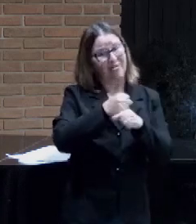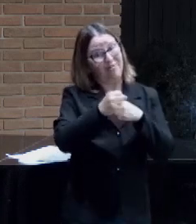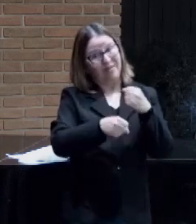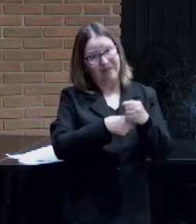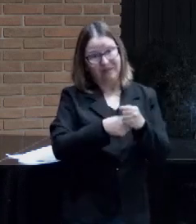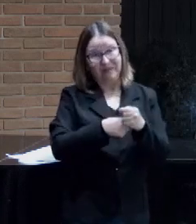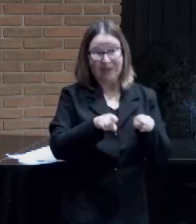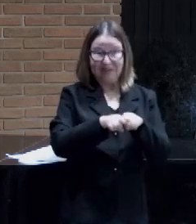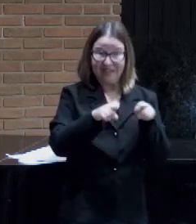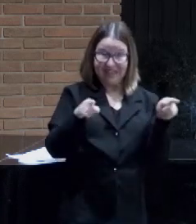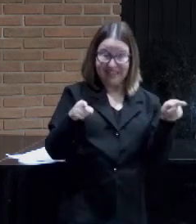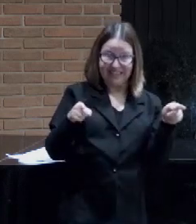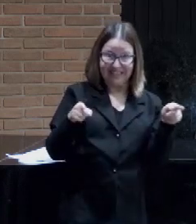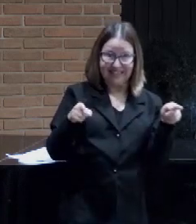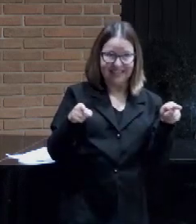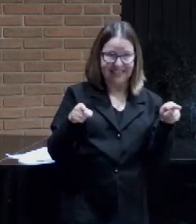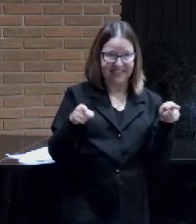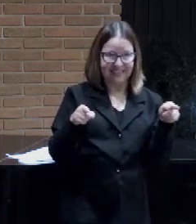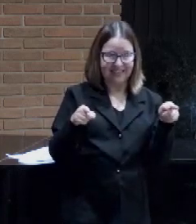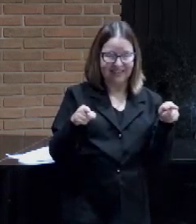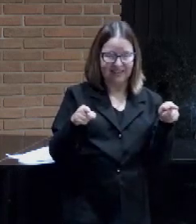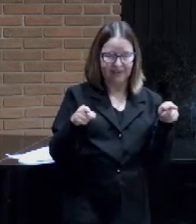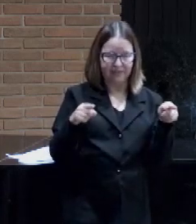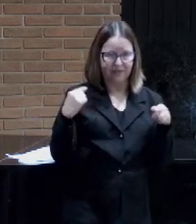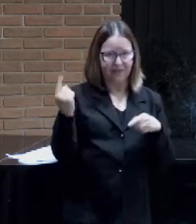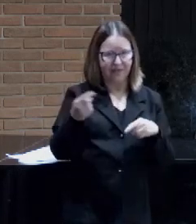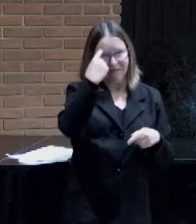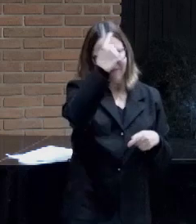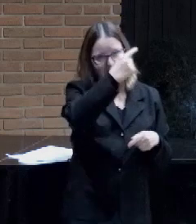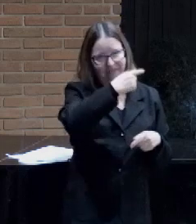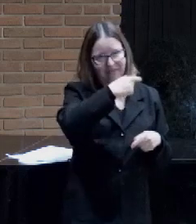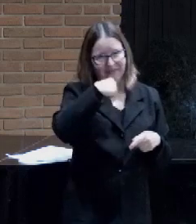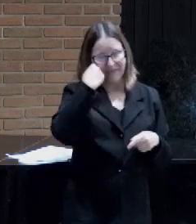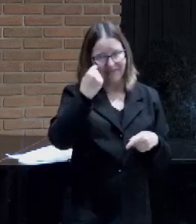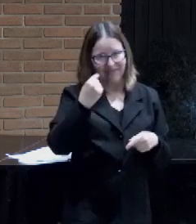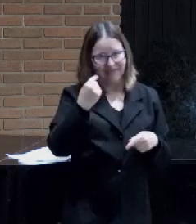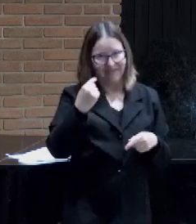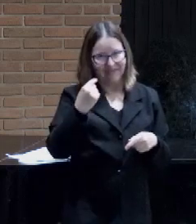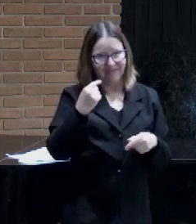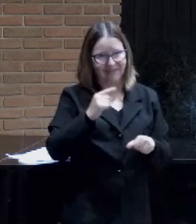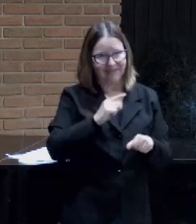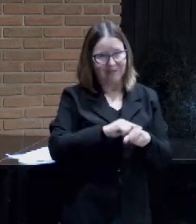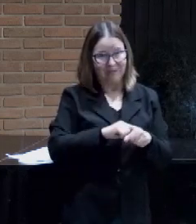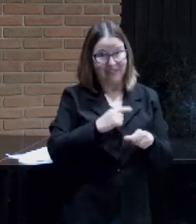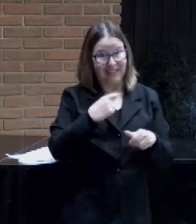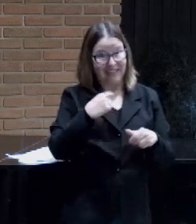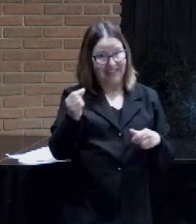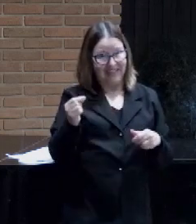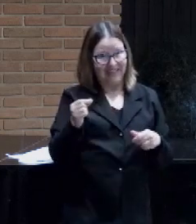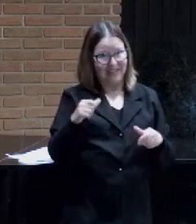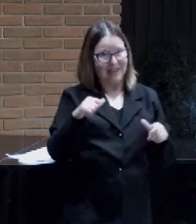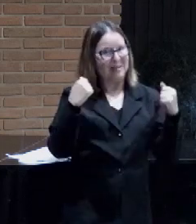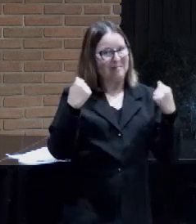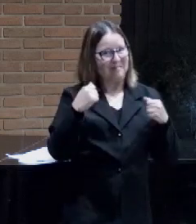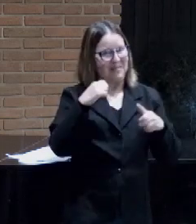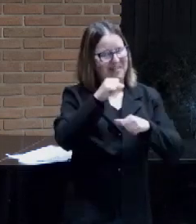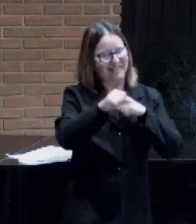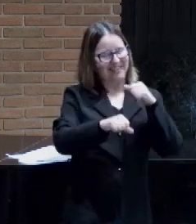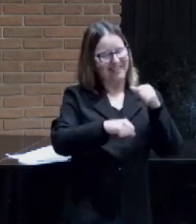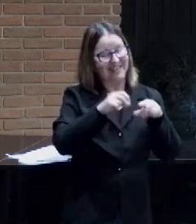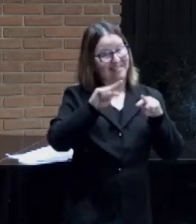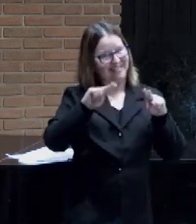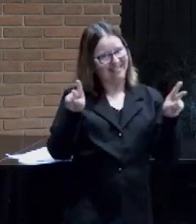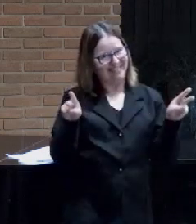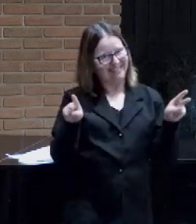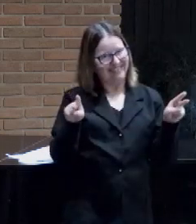irmãos, o nosso semblante, quando sair daqui, tem que ser um semblante diferente. A Bíblia